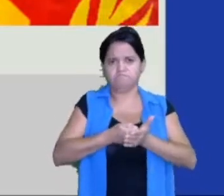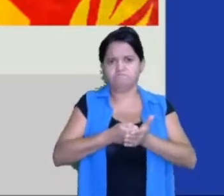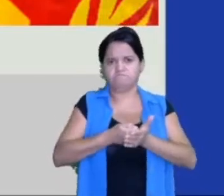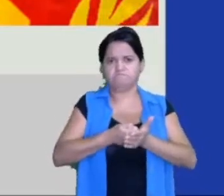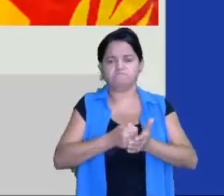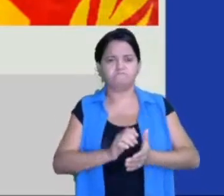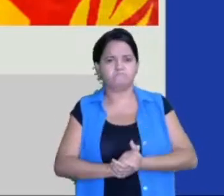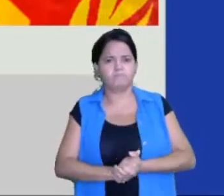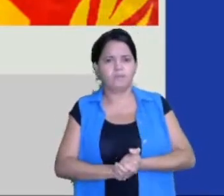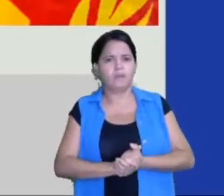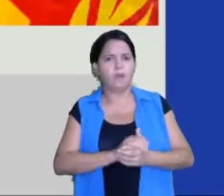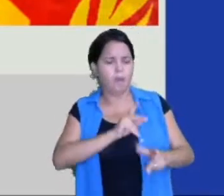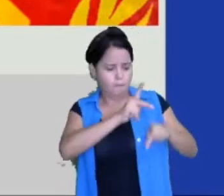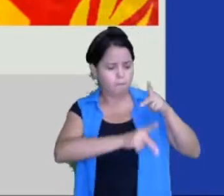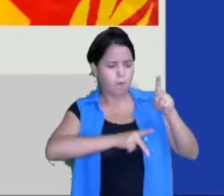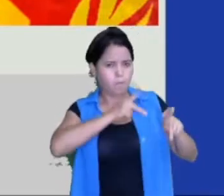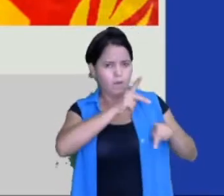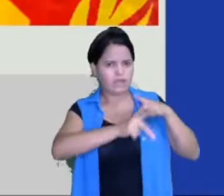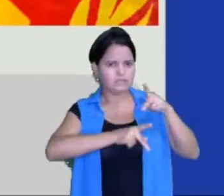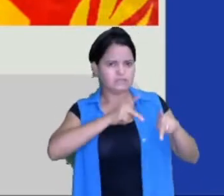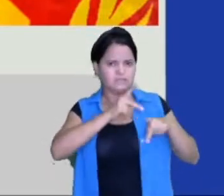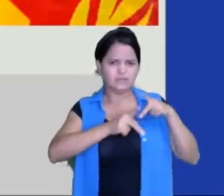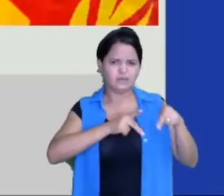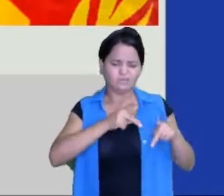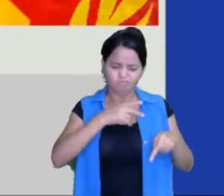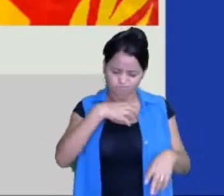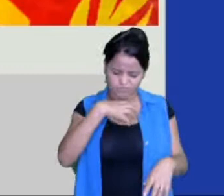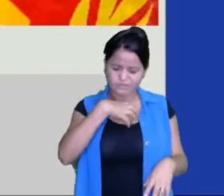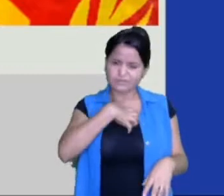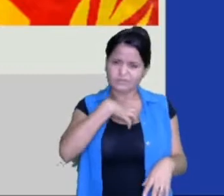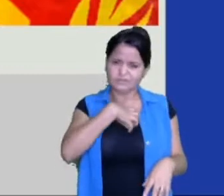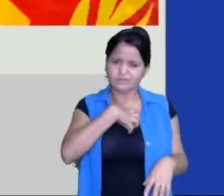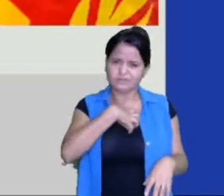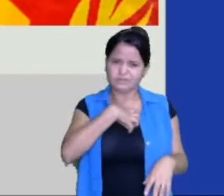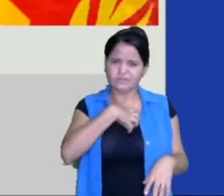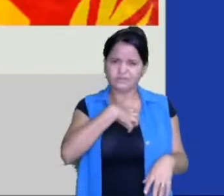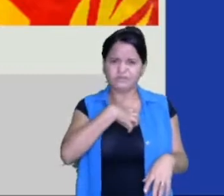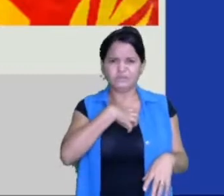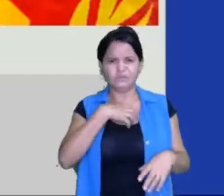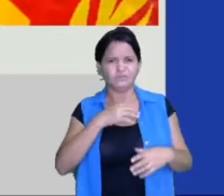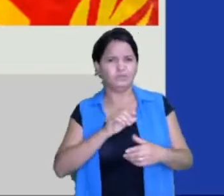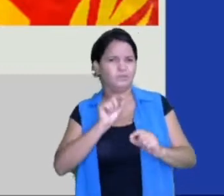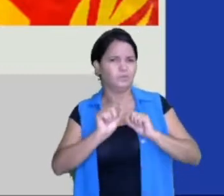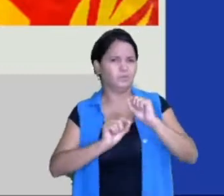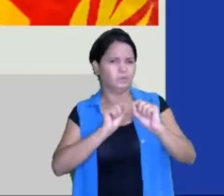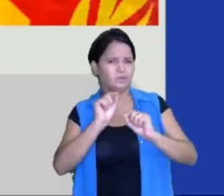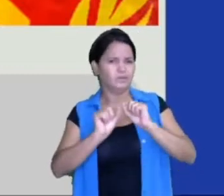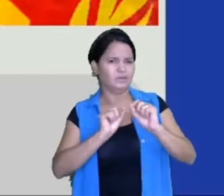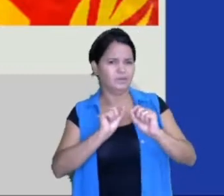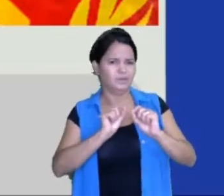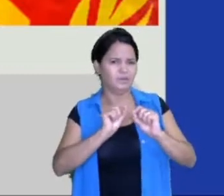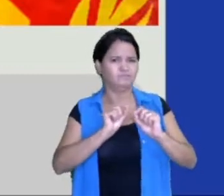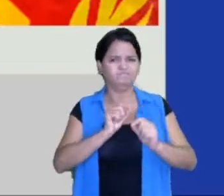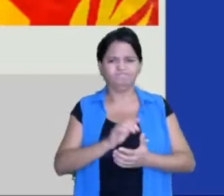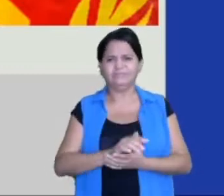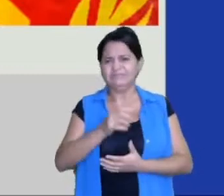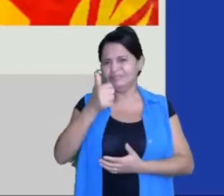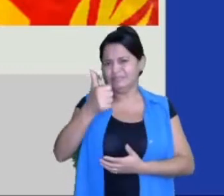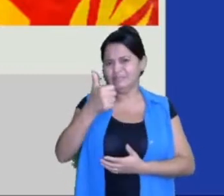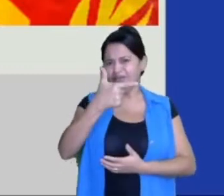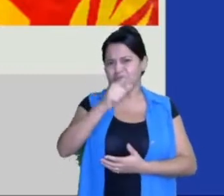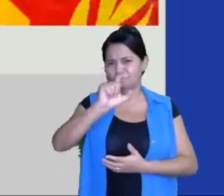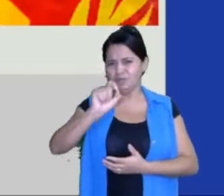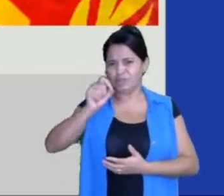população estava numa situação deprimente. Para vocês terem uma ideia, era mais de 120 milhões de pessoas em